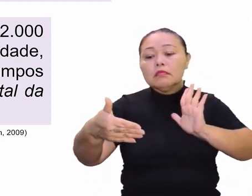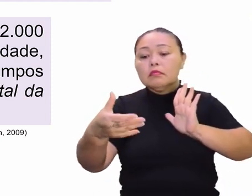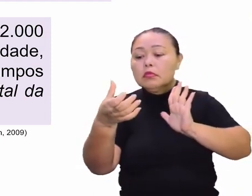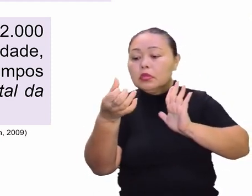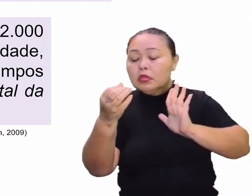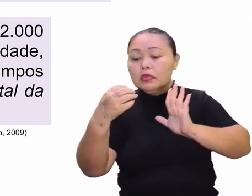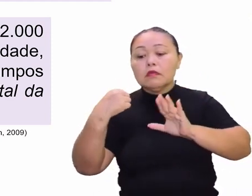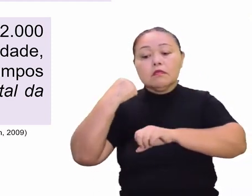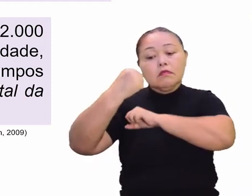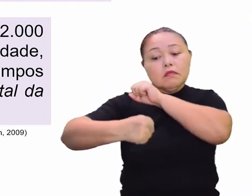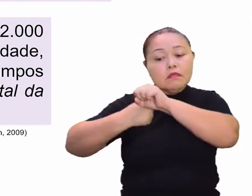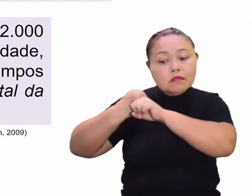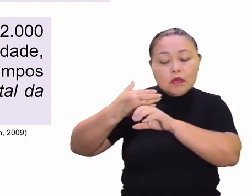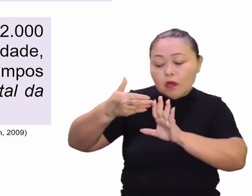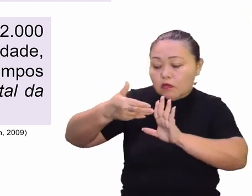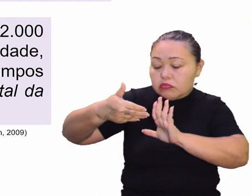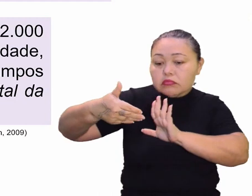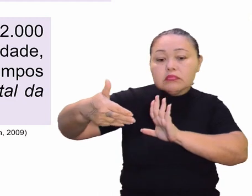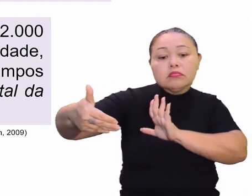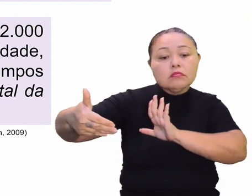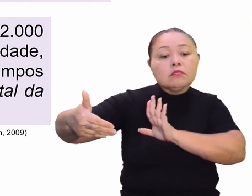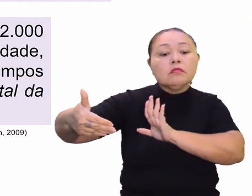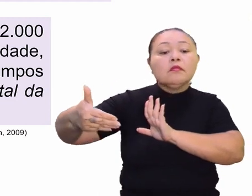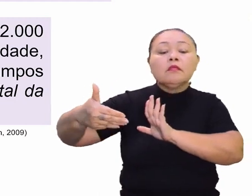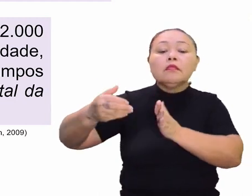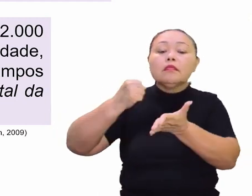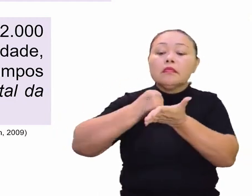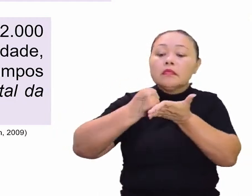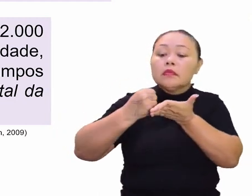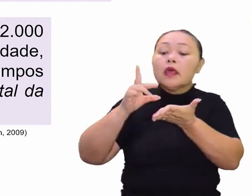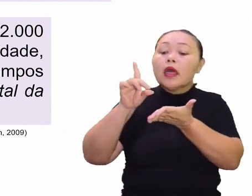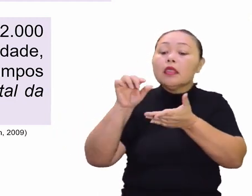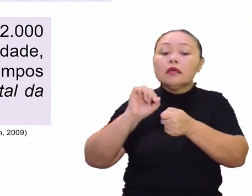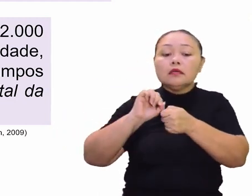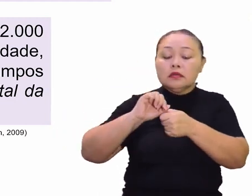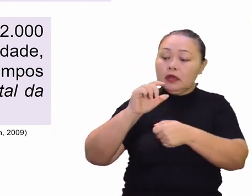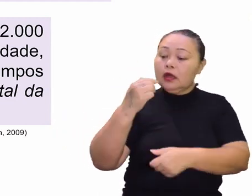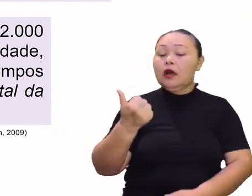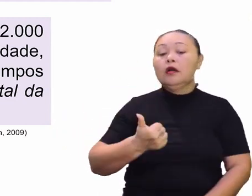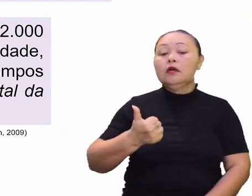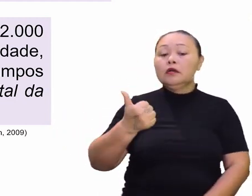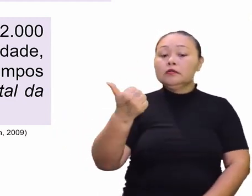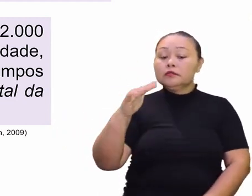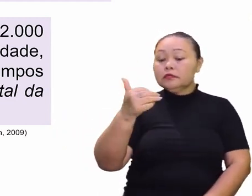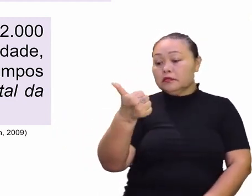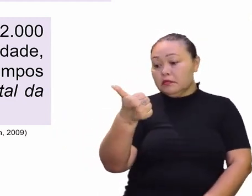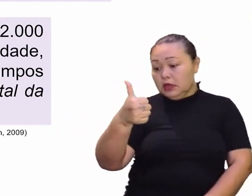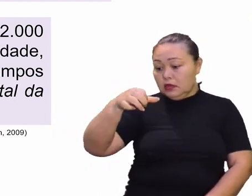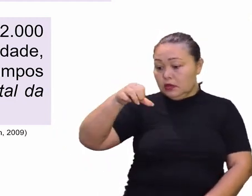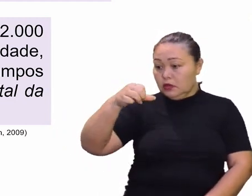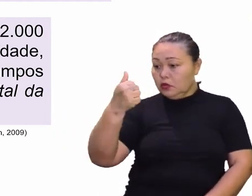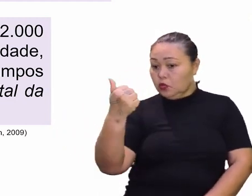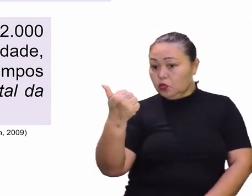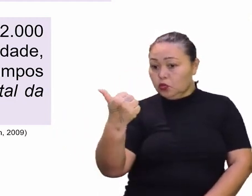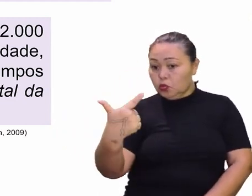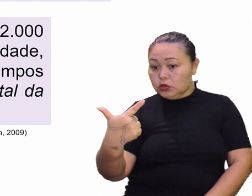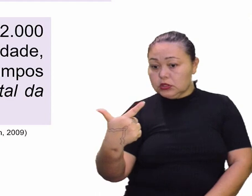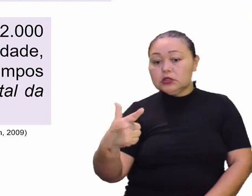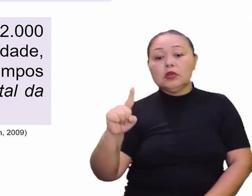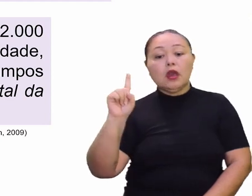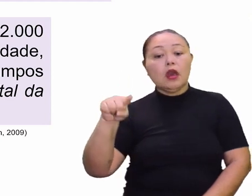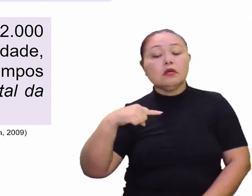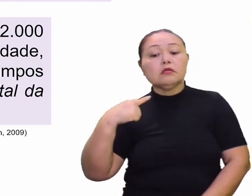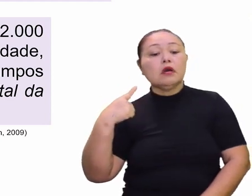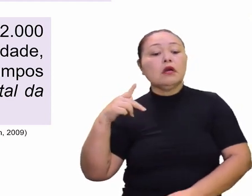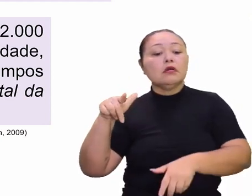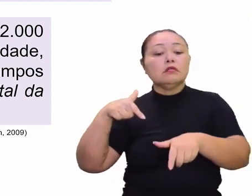um período de 60 anos, a contar a partir de 1912. para a sua conclusão. Então, trabalhavam nas